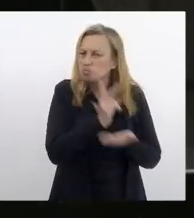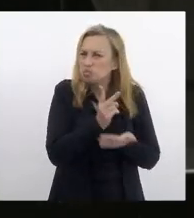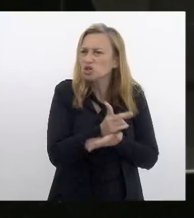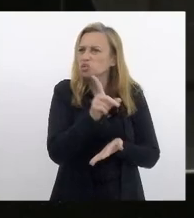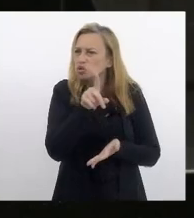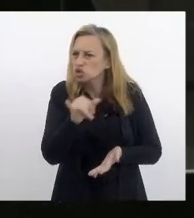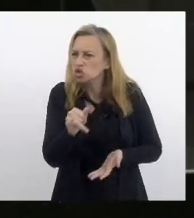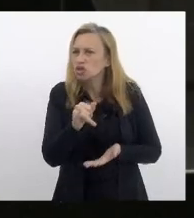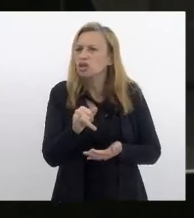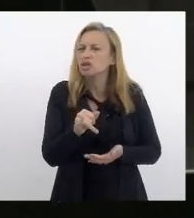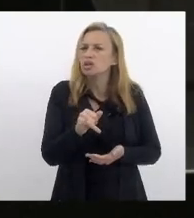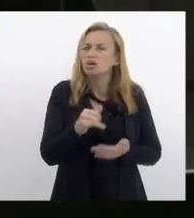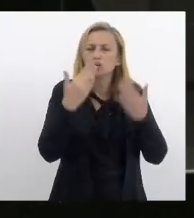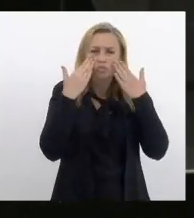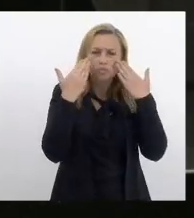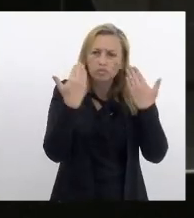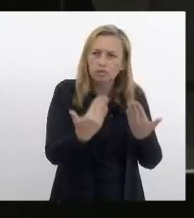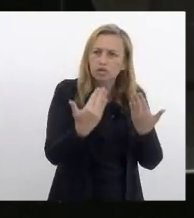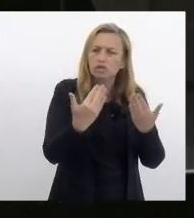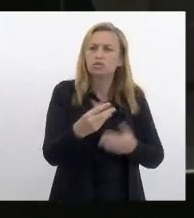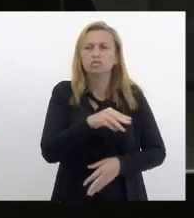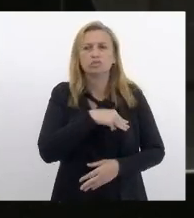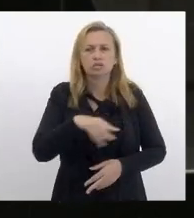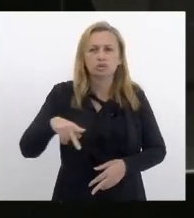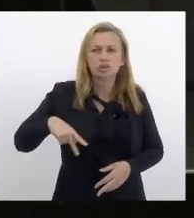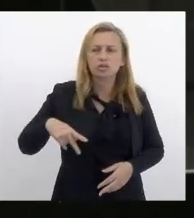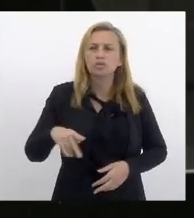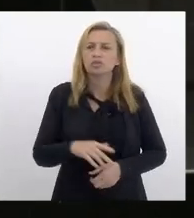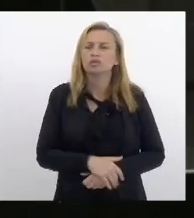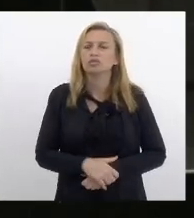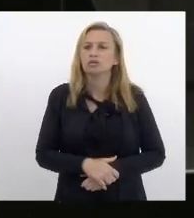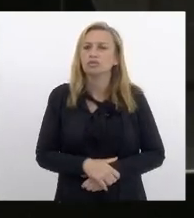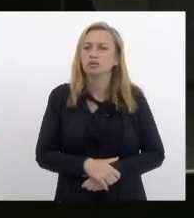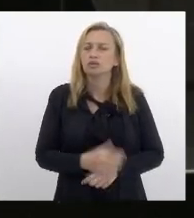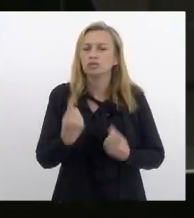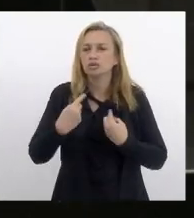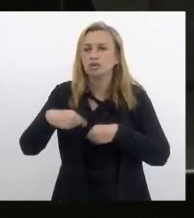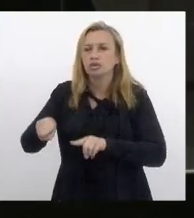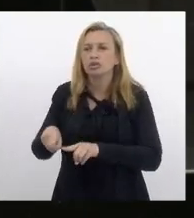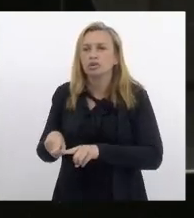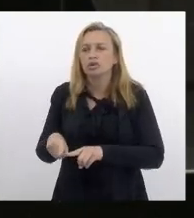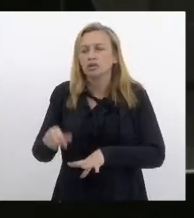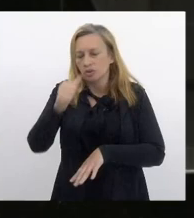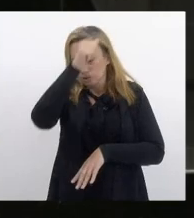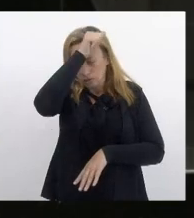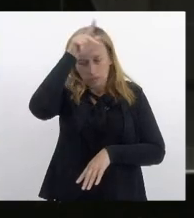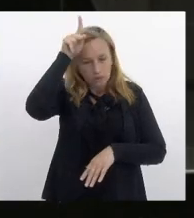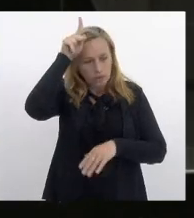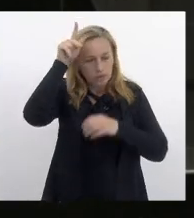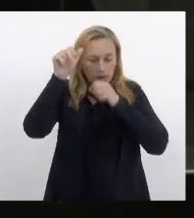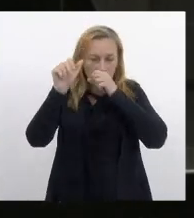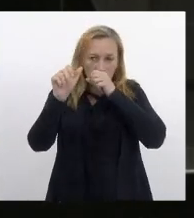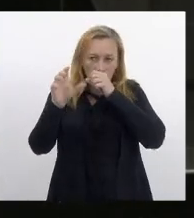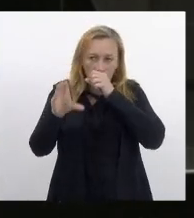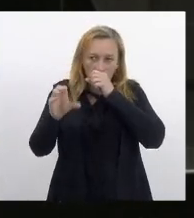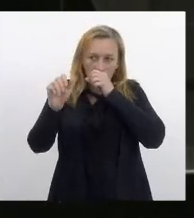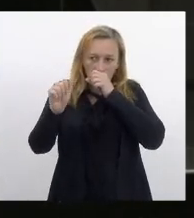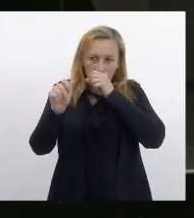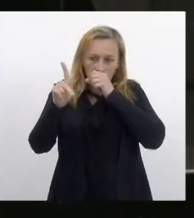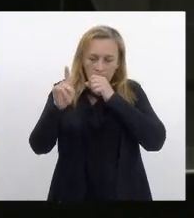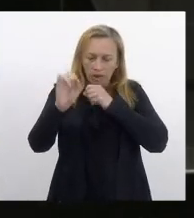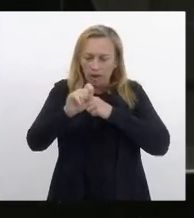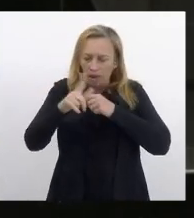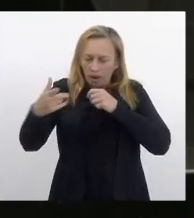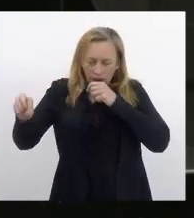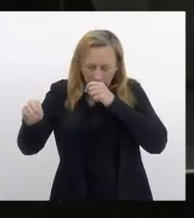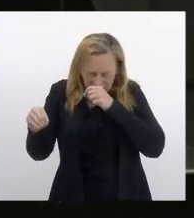no mesmo dia, eu ingressei com uma representação no Ministério Público contra o prefeito Capitão Nelson. Porque